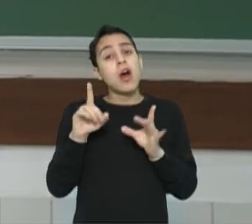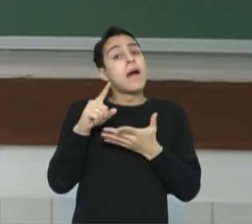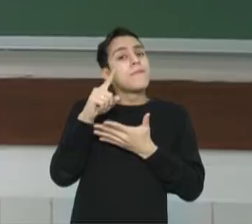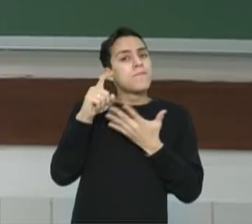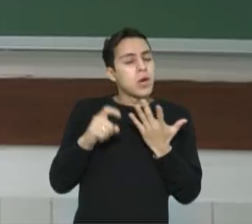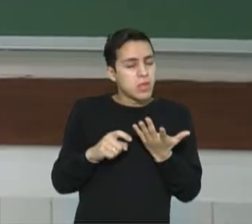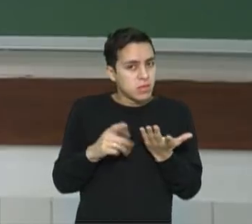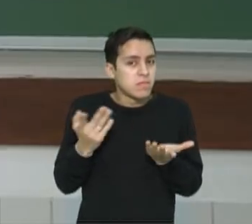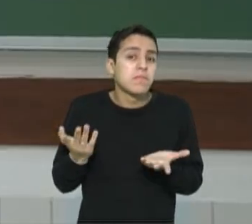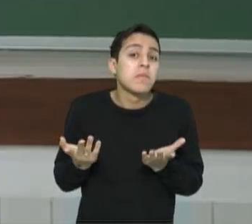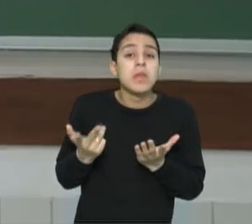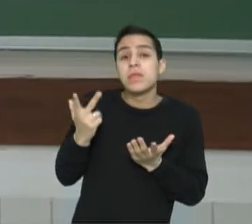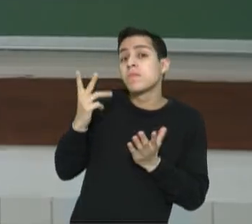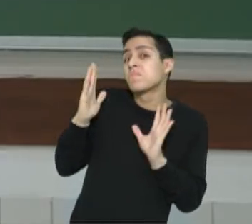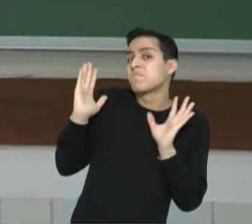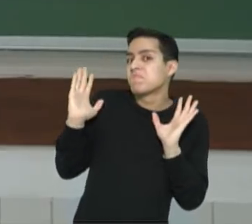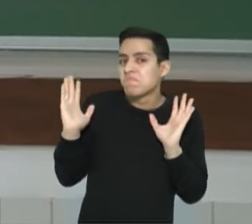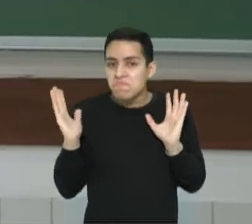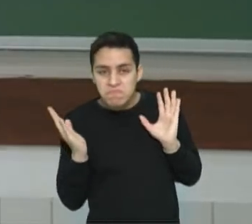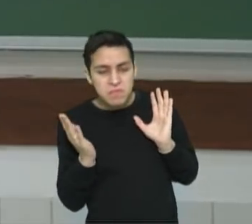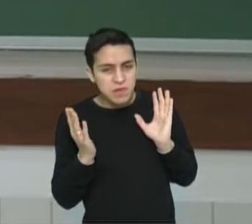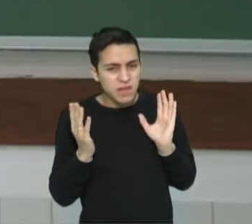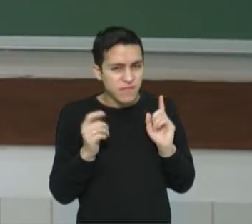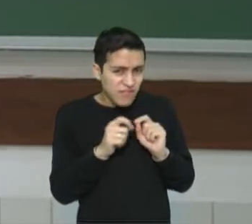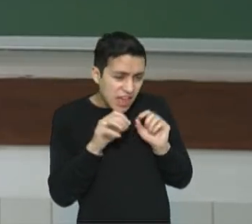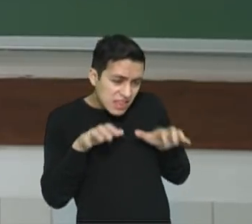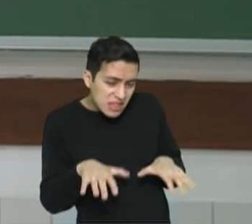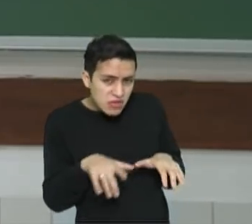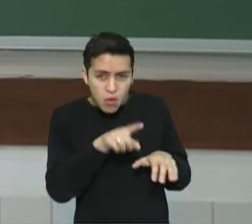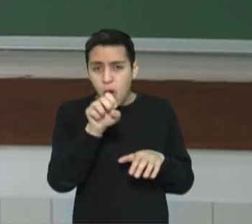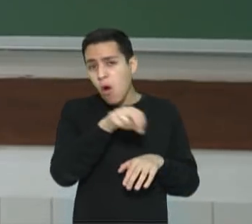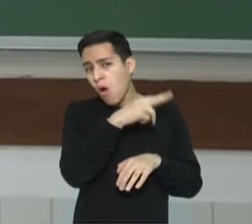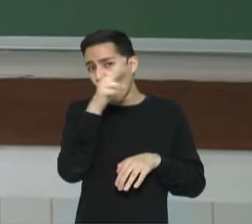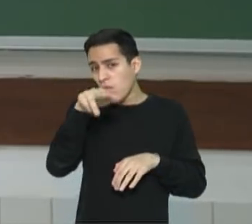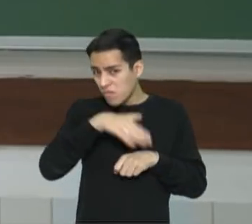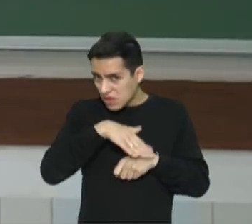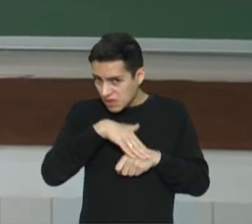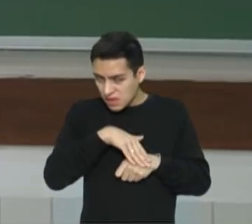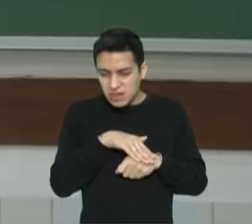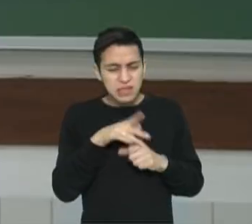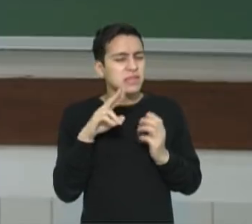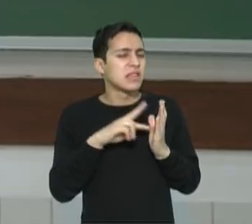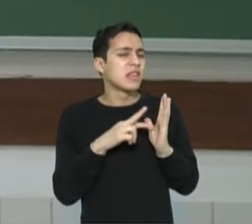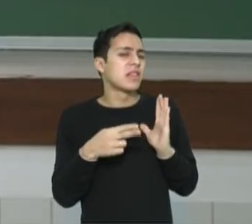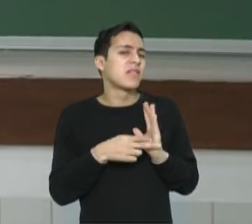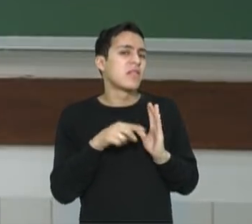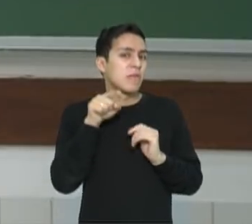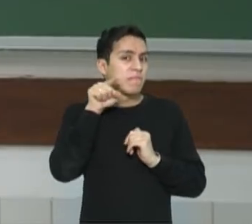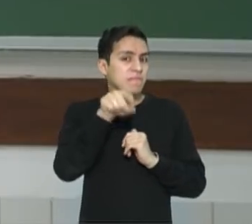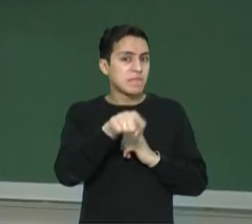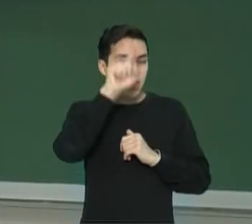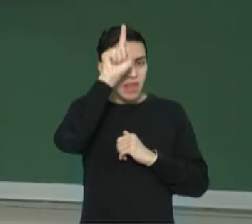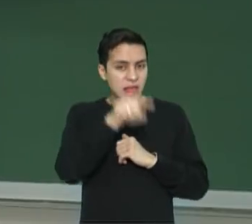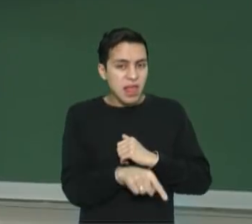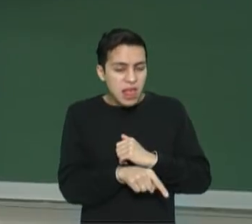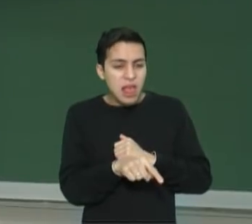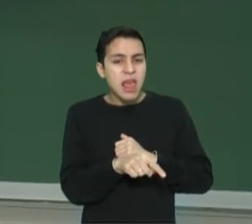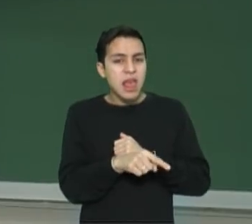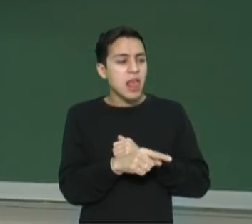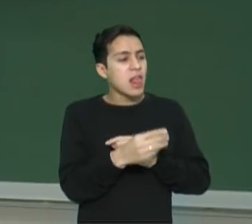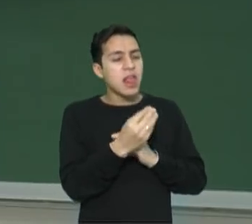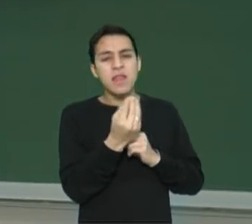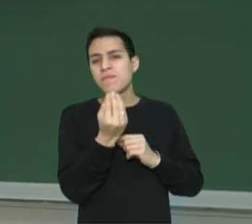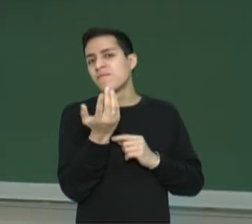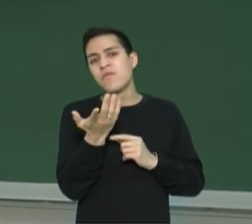professora está colocando aqui, né? Quando essa pessoa faz isso ou você faz isso, é sinal que a pessoa que você ignora, que essa pessoa